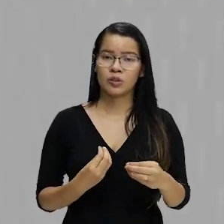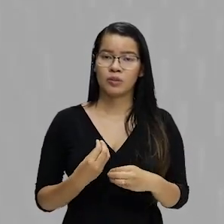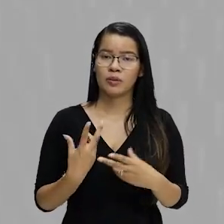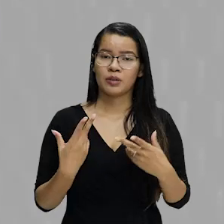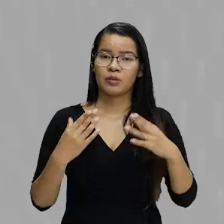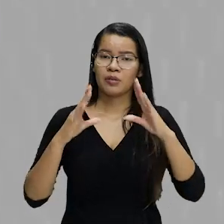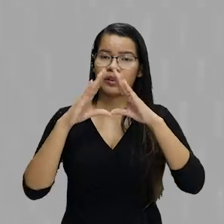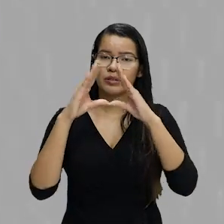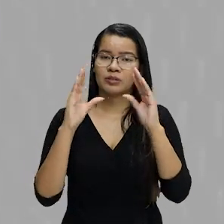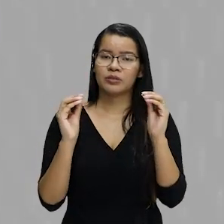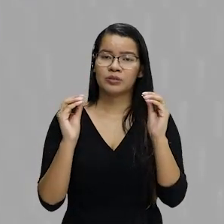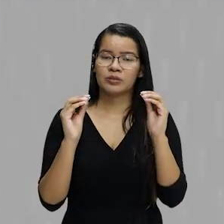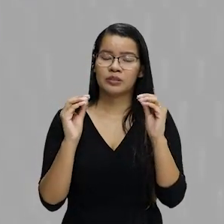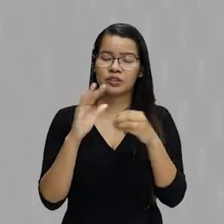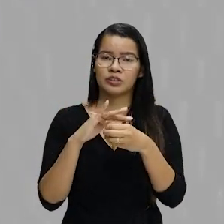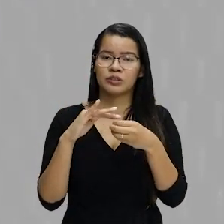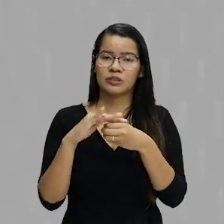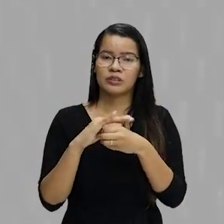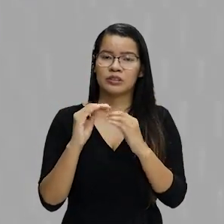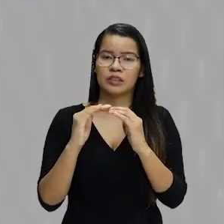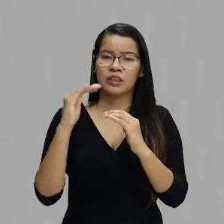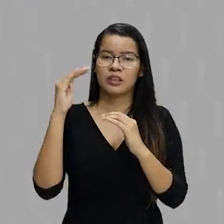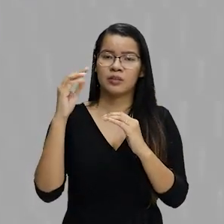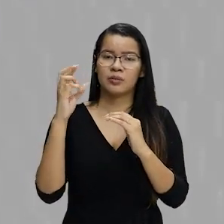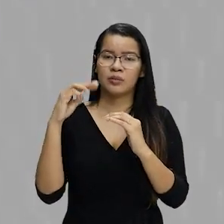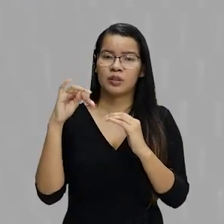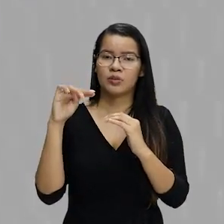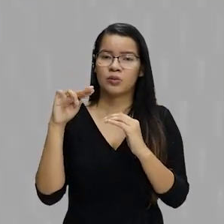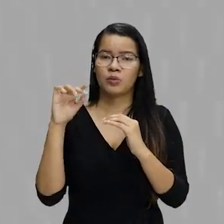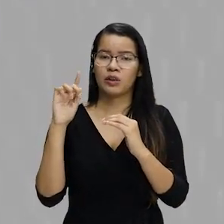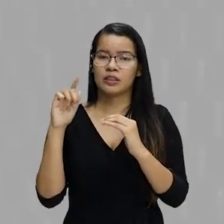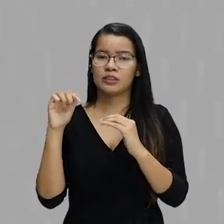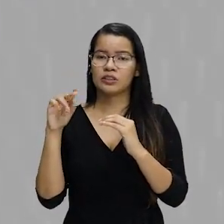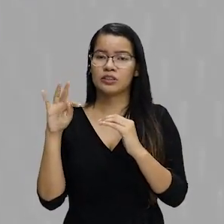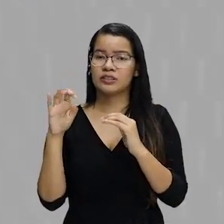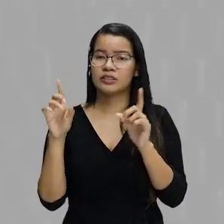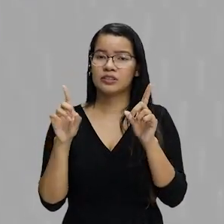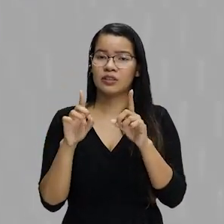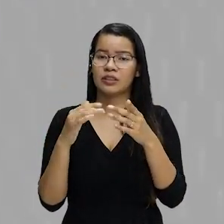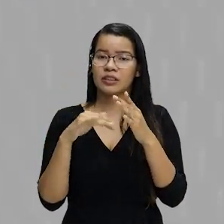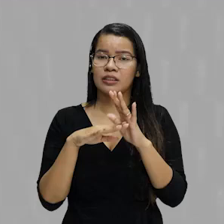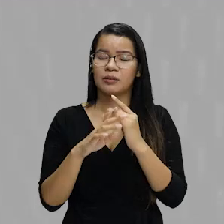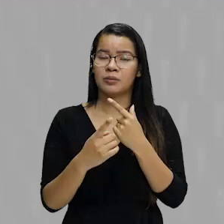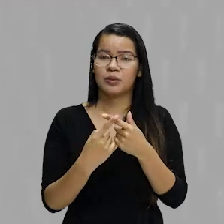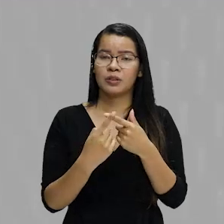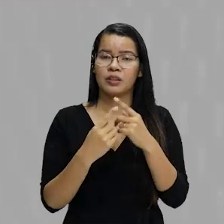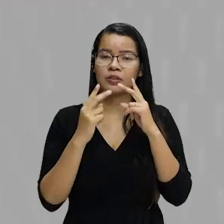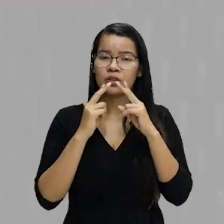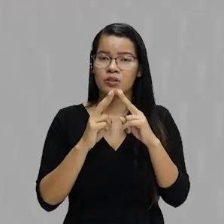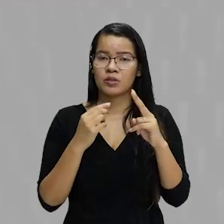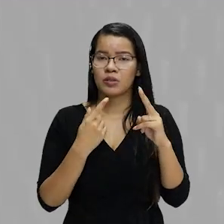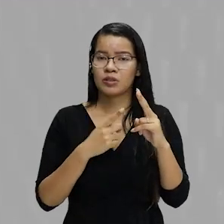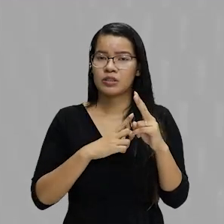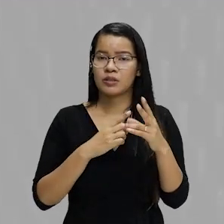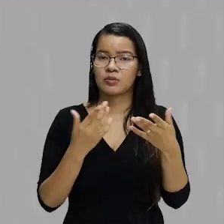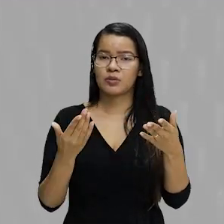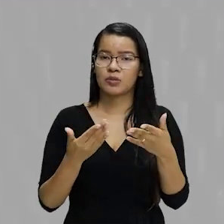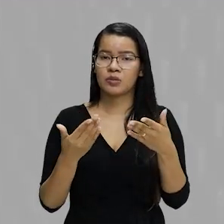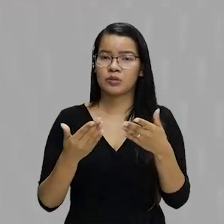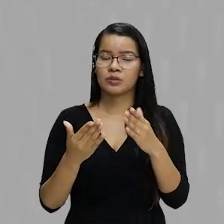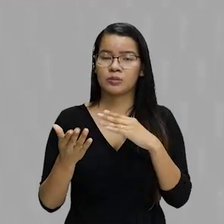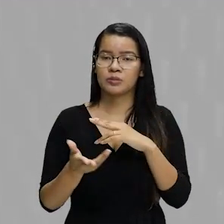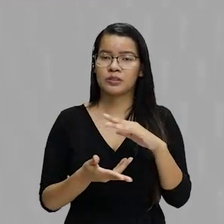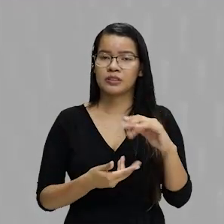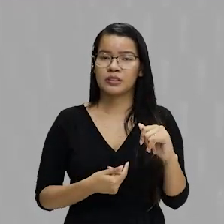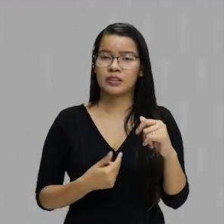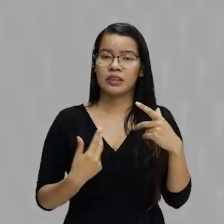Lua, cheia, crescente, minguante. Não. Até porque a visão que nós temos dos planetas